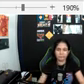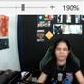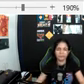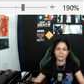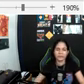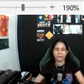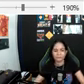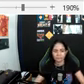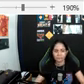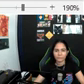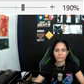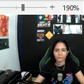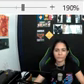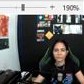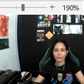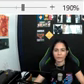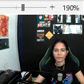crianças. Tá?